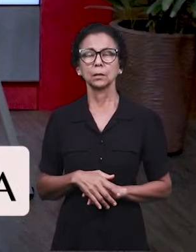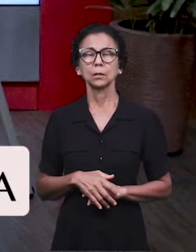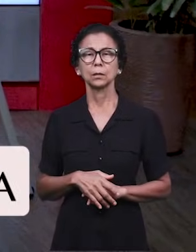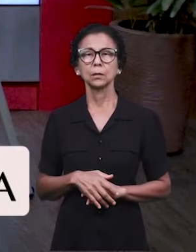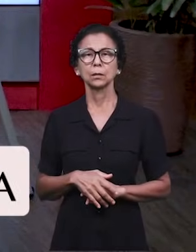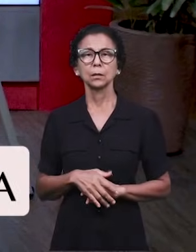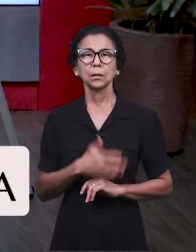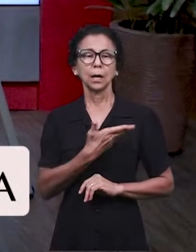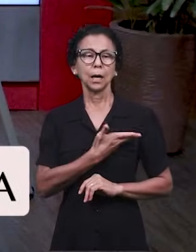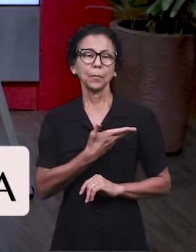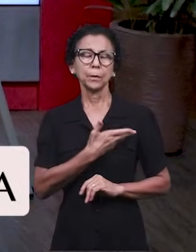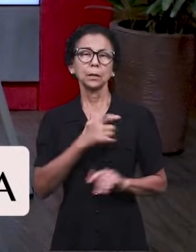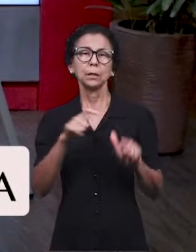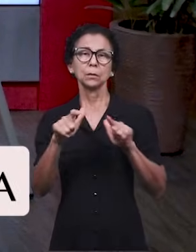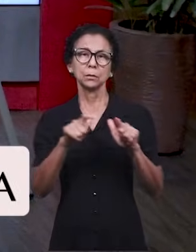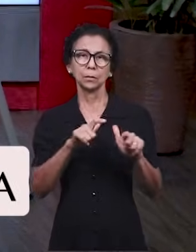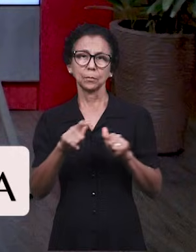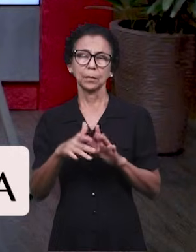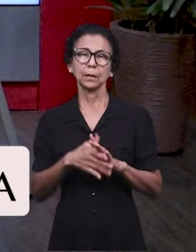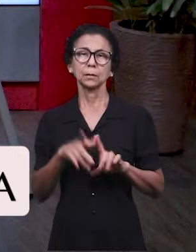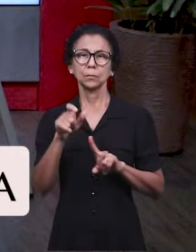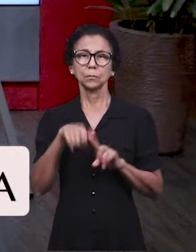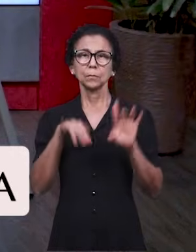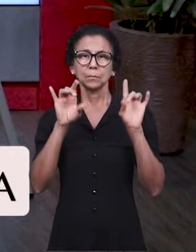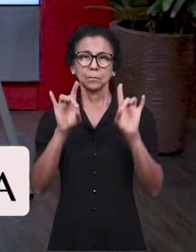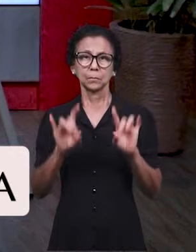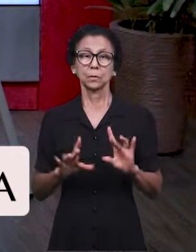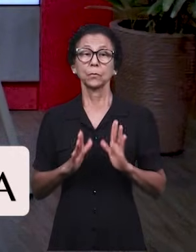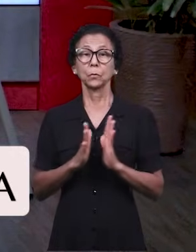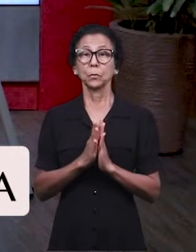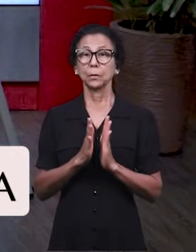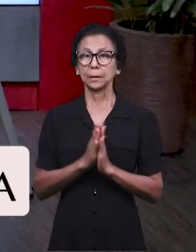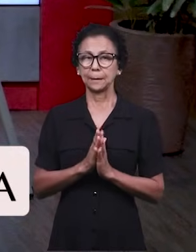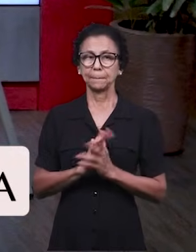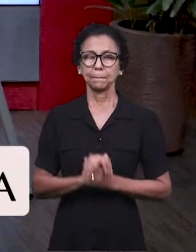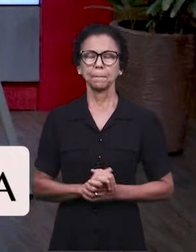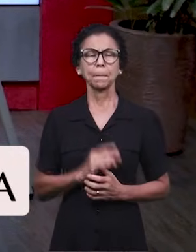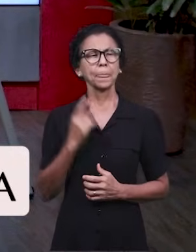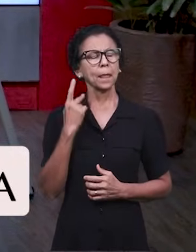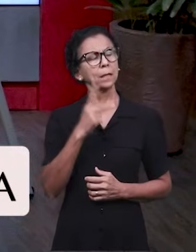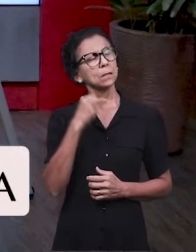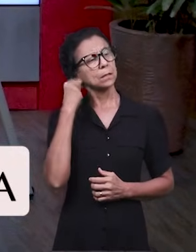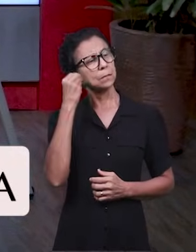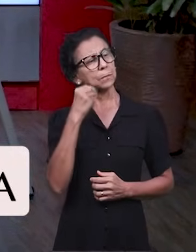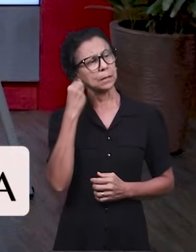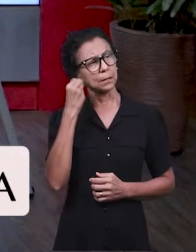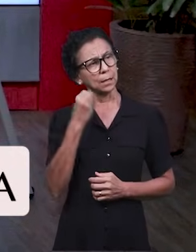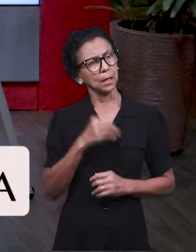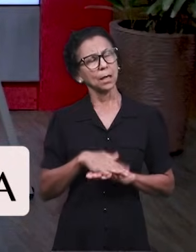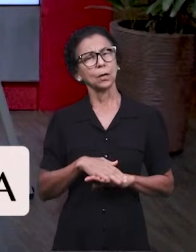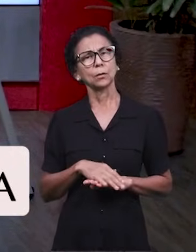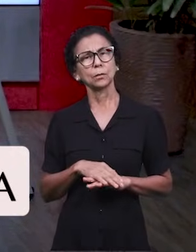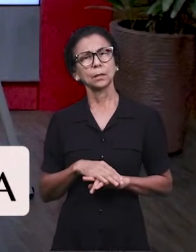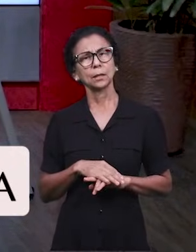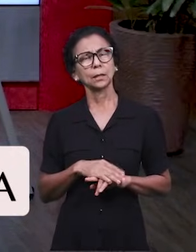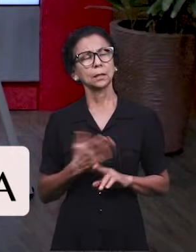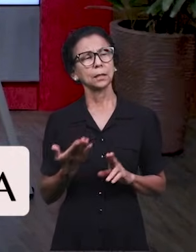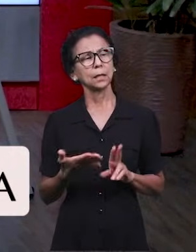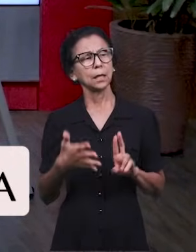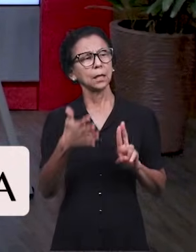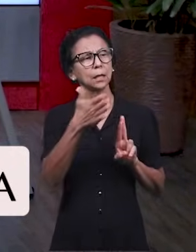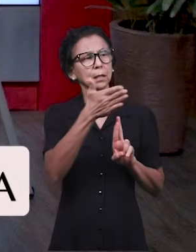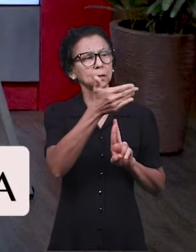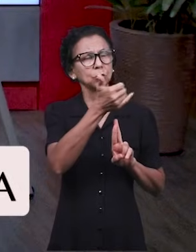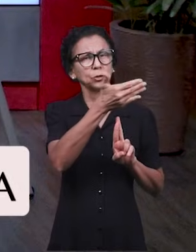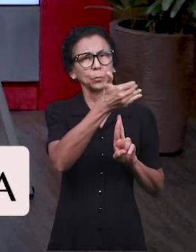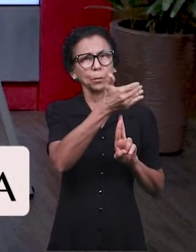em oração pelos colegas de trabalho. No seu caso, na sua experiência, que é carreira diplomática, a oportunidade de